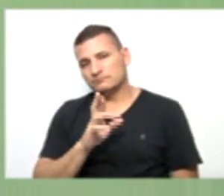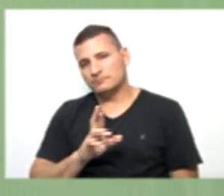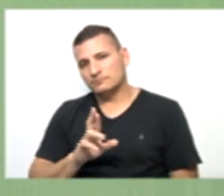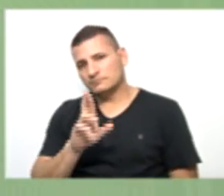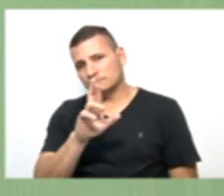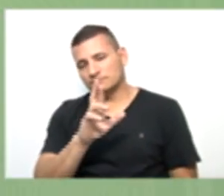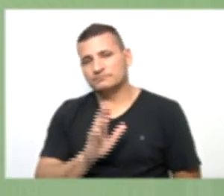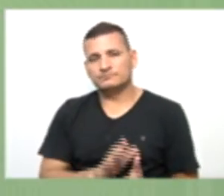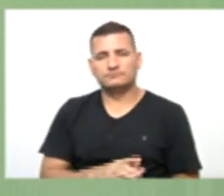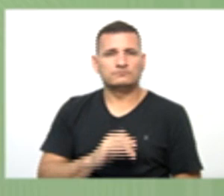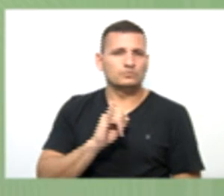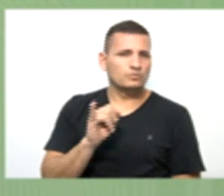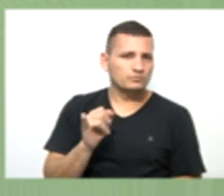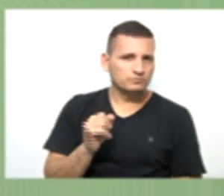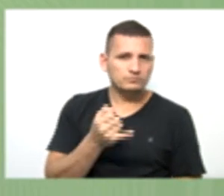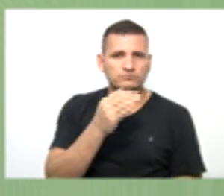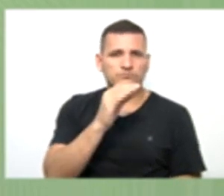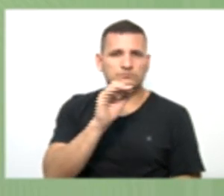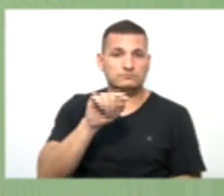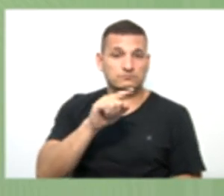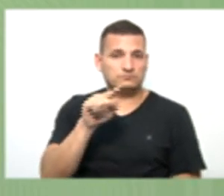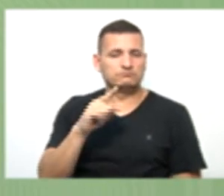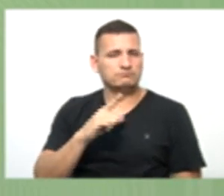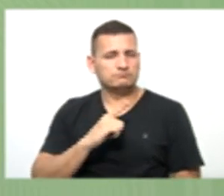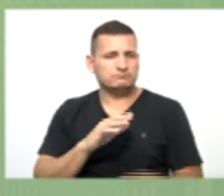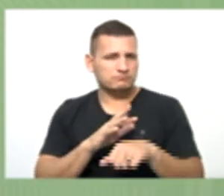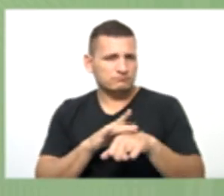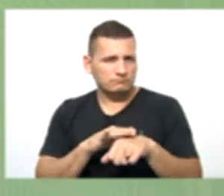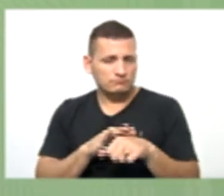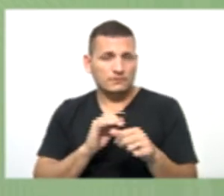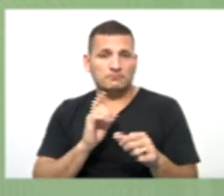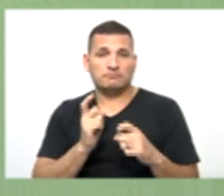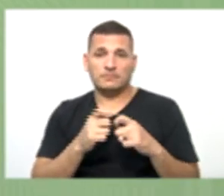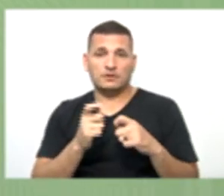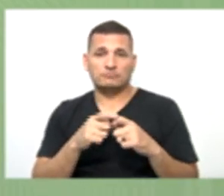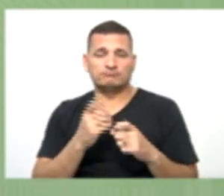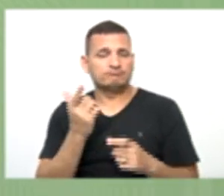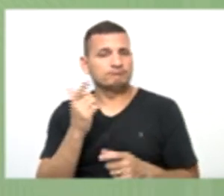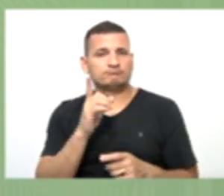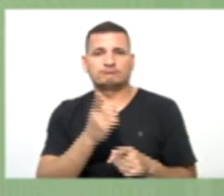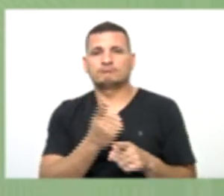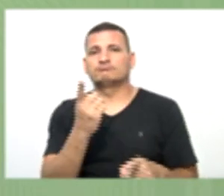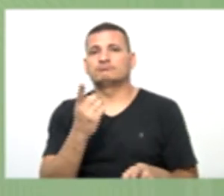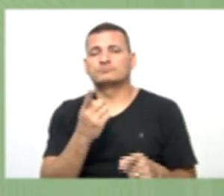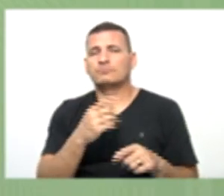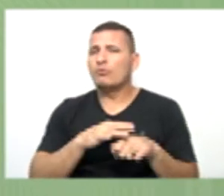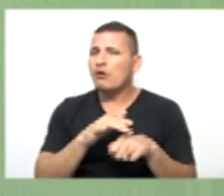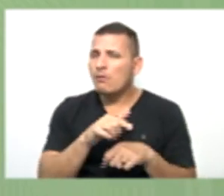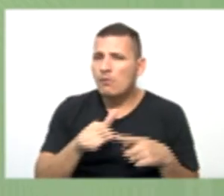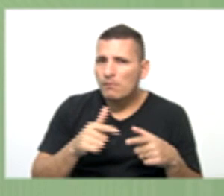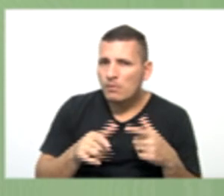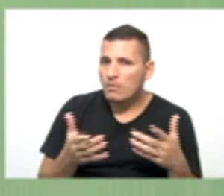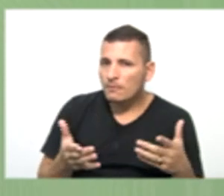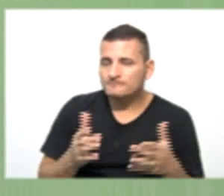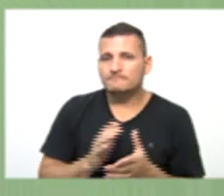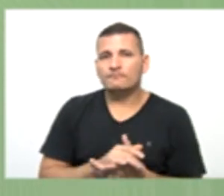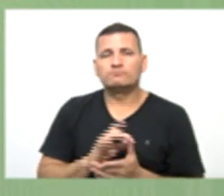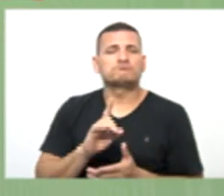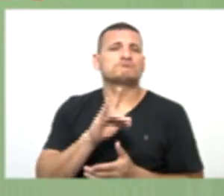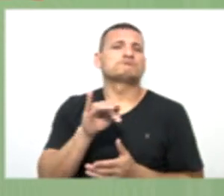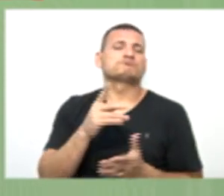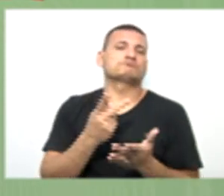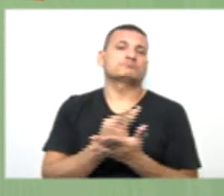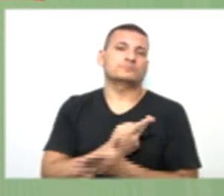estava muito doente, os médicos não conseguiam diagnosticar o problema. Um dia, então, em uma campanha